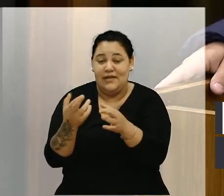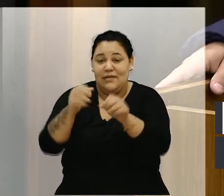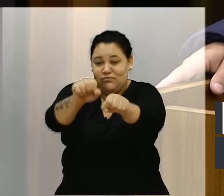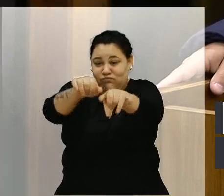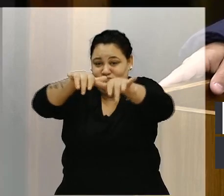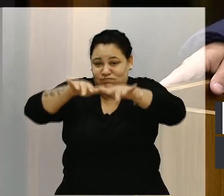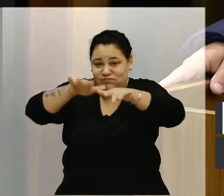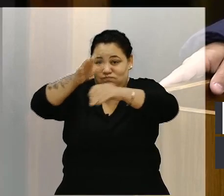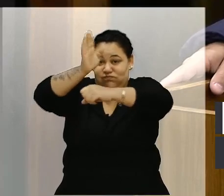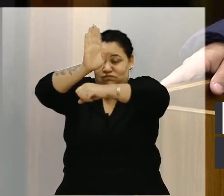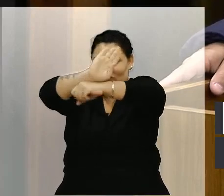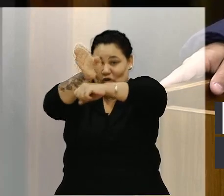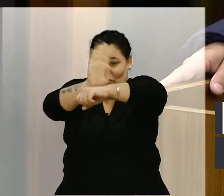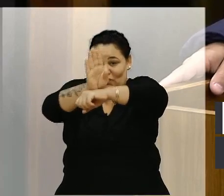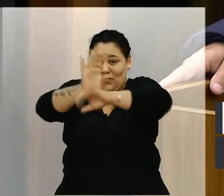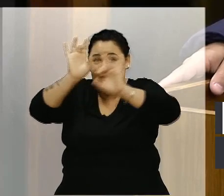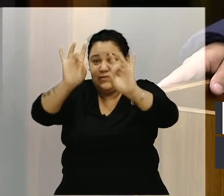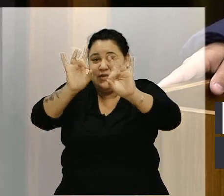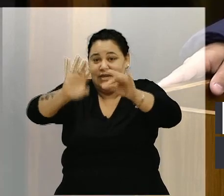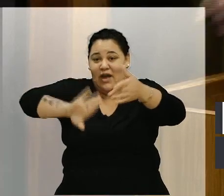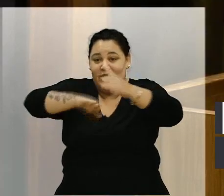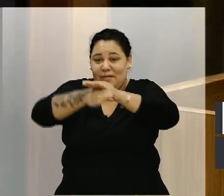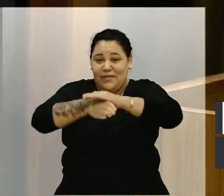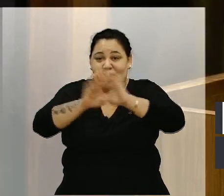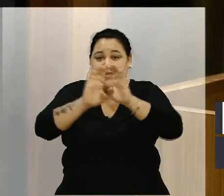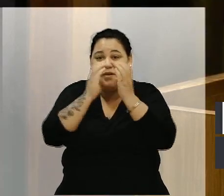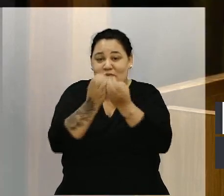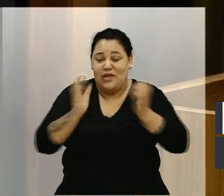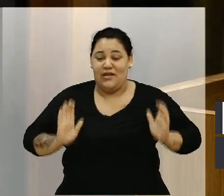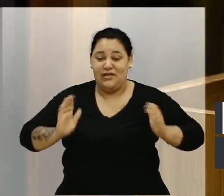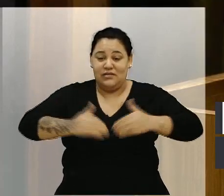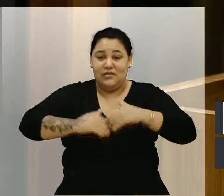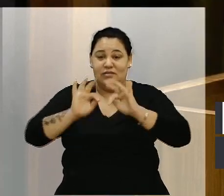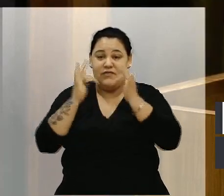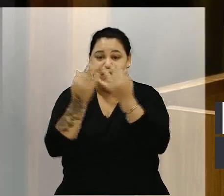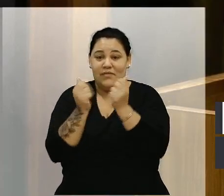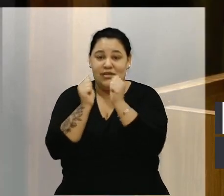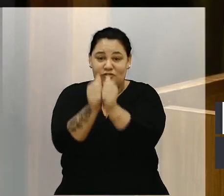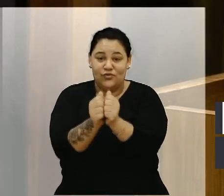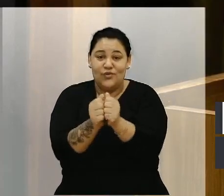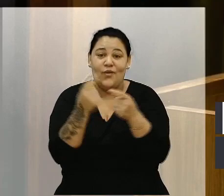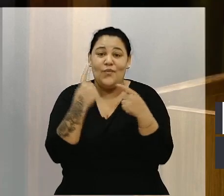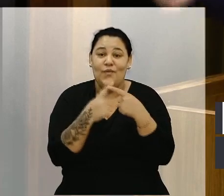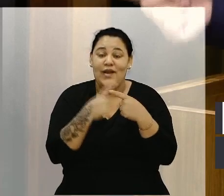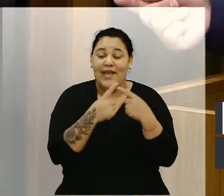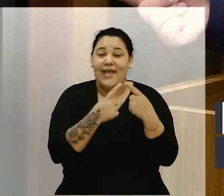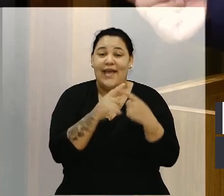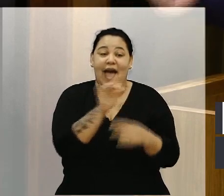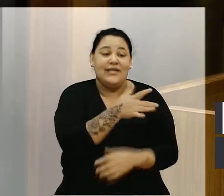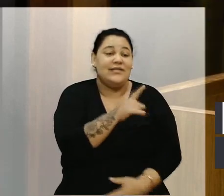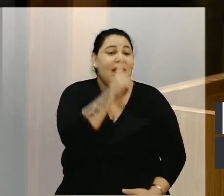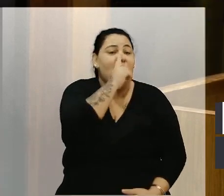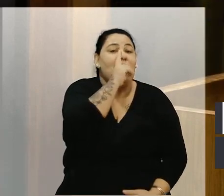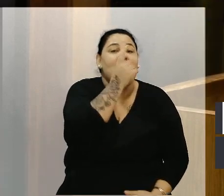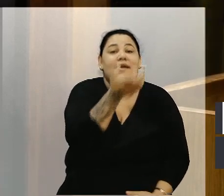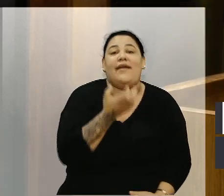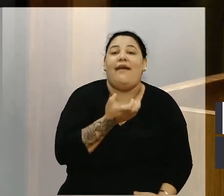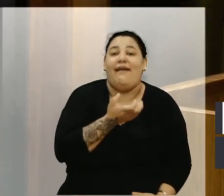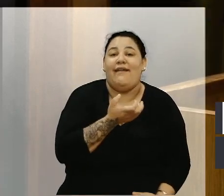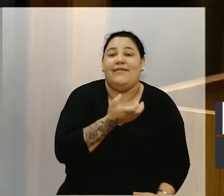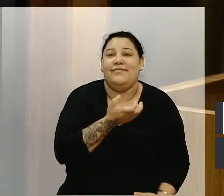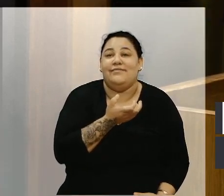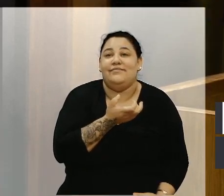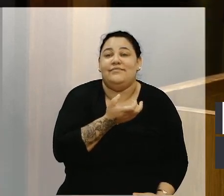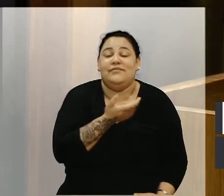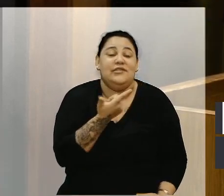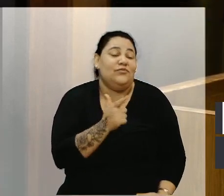especiais adaptadas para a comunidade autista e seus familiares, né? Porque isso é uma coisa, muitas vezes a mãe quer ir no cinema, não tem com quem